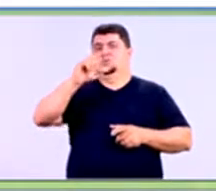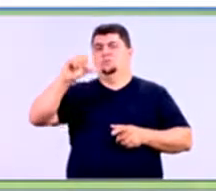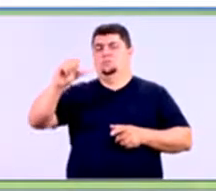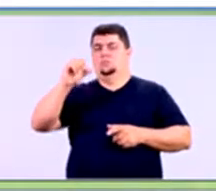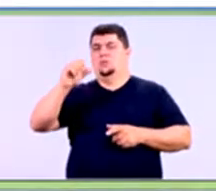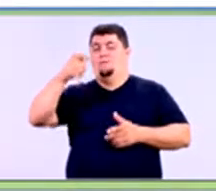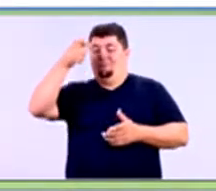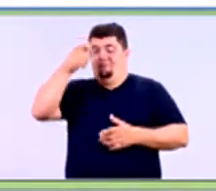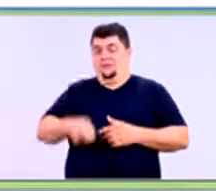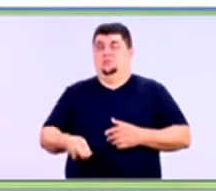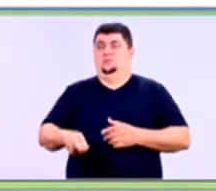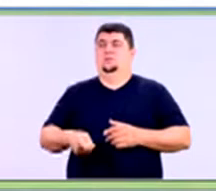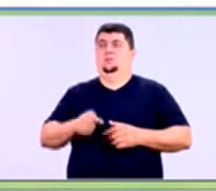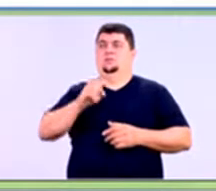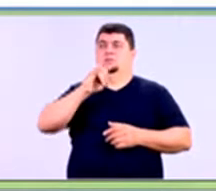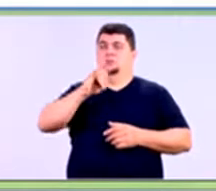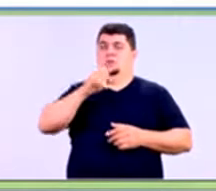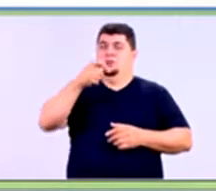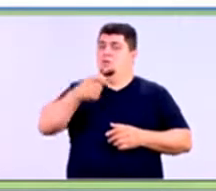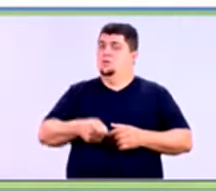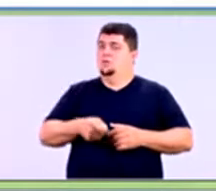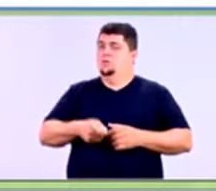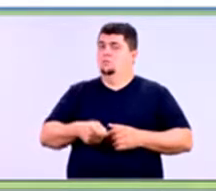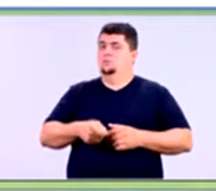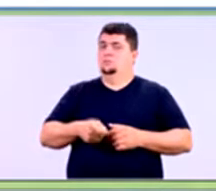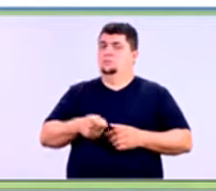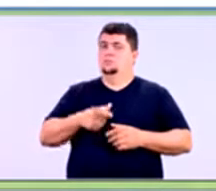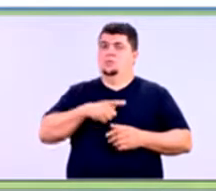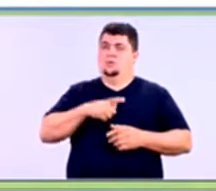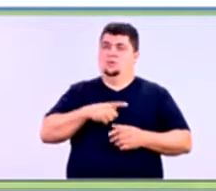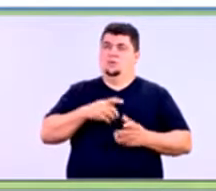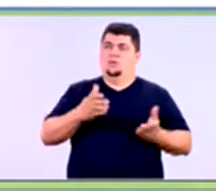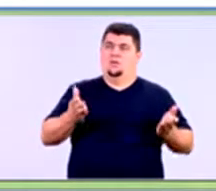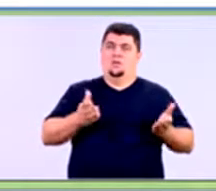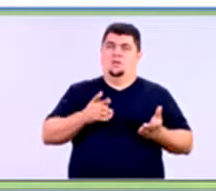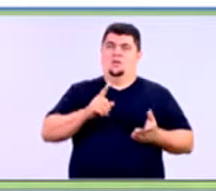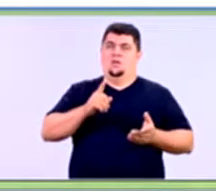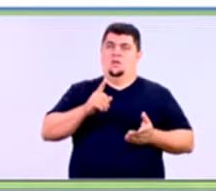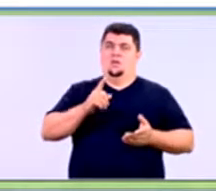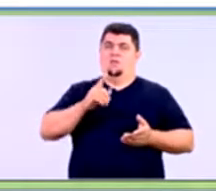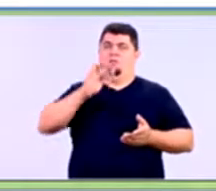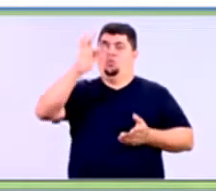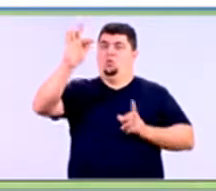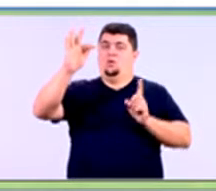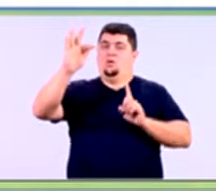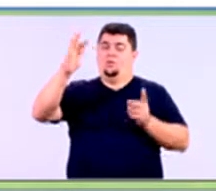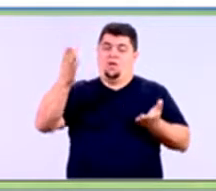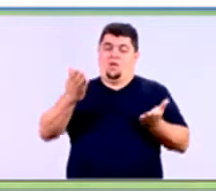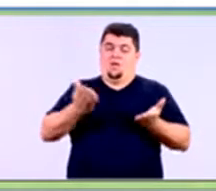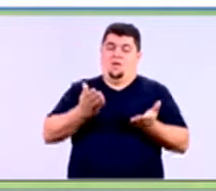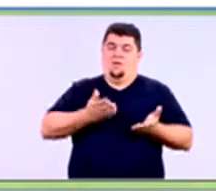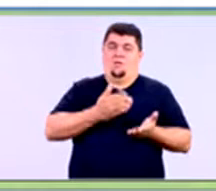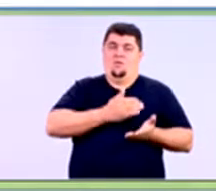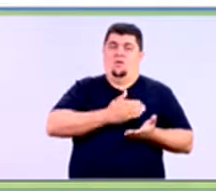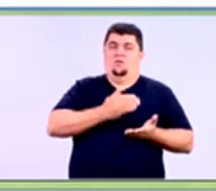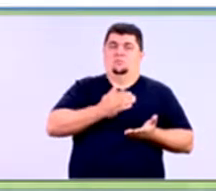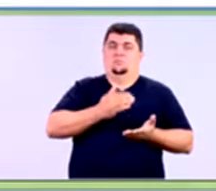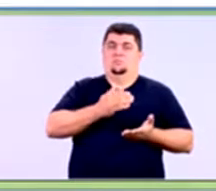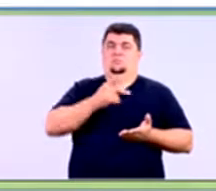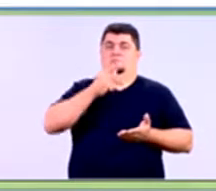2.499 à vista. Se é à vista, vai ser o valor lá no futuro que eu vou ter que pagar? Não, é o valor que eu tenho que